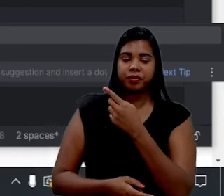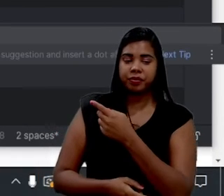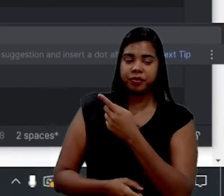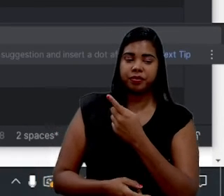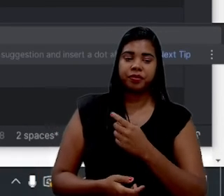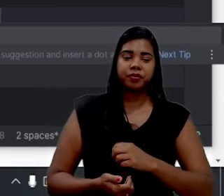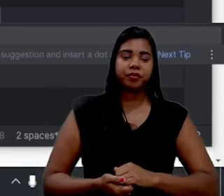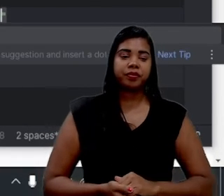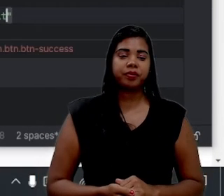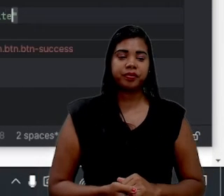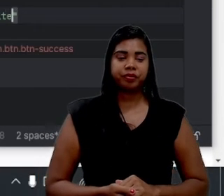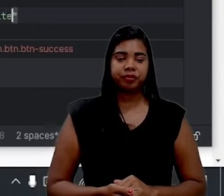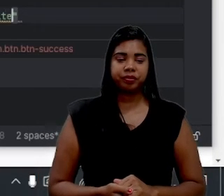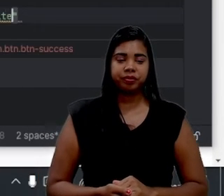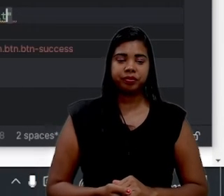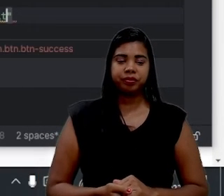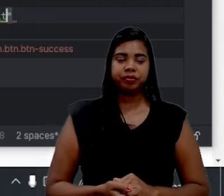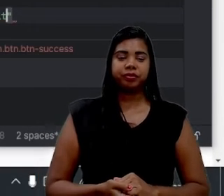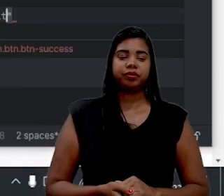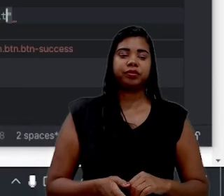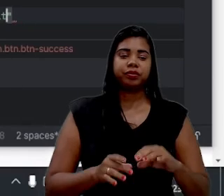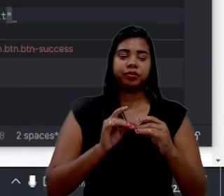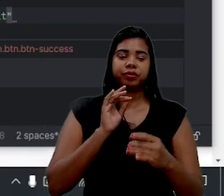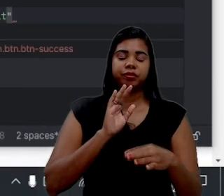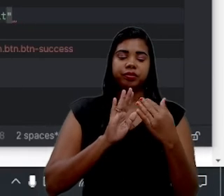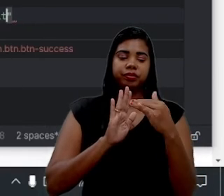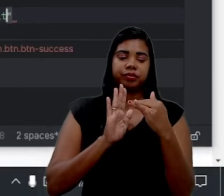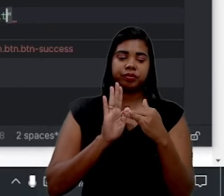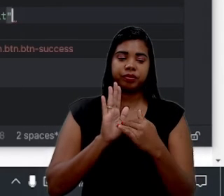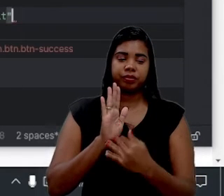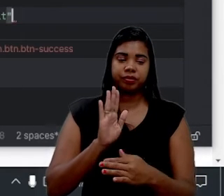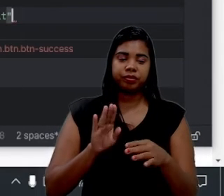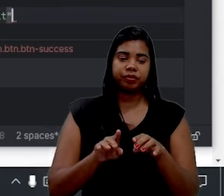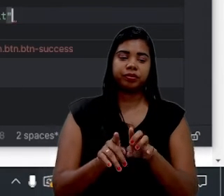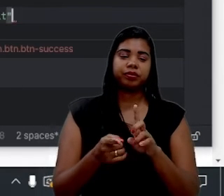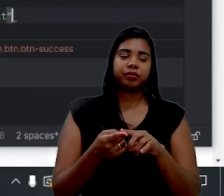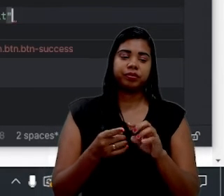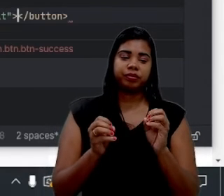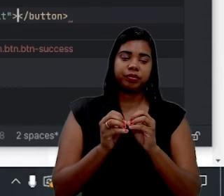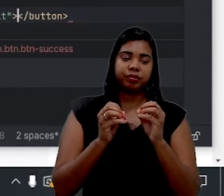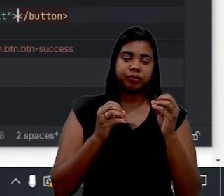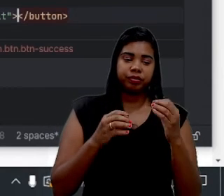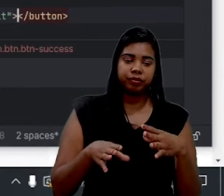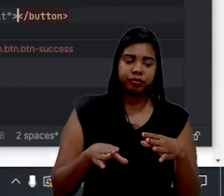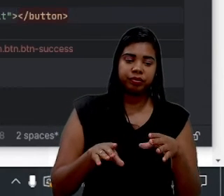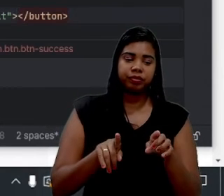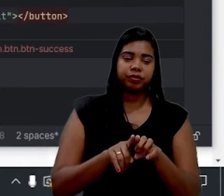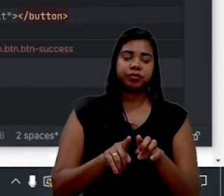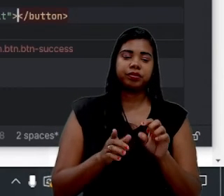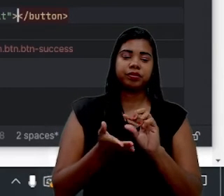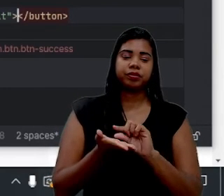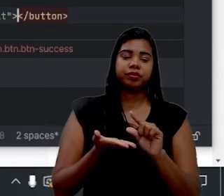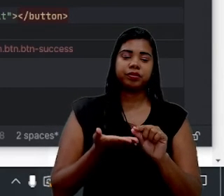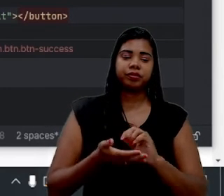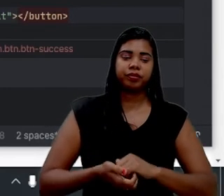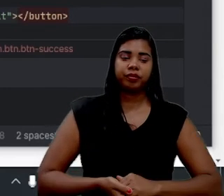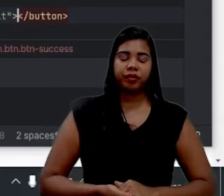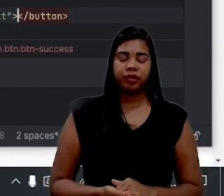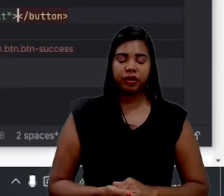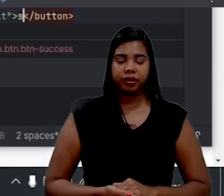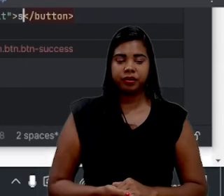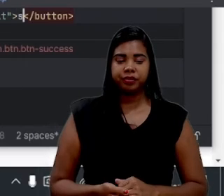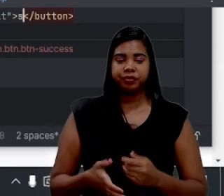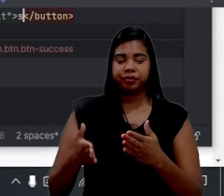p, ele gera o formulário que a gente vai criar no outro arquivo, tá? Então a gente está